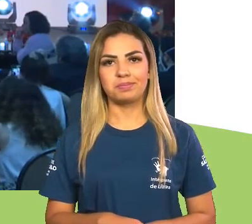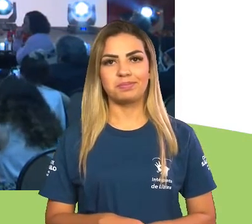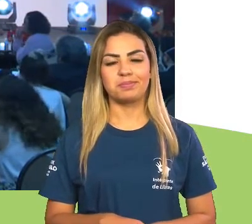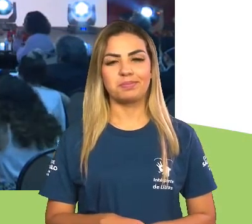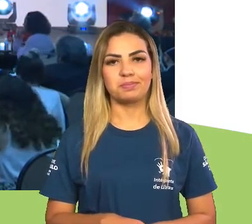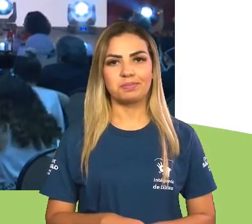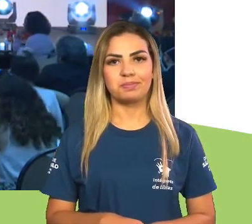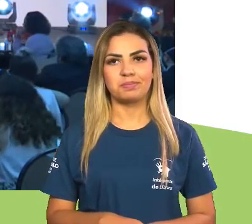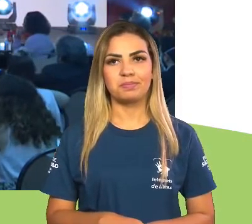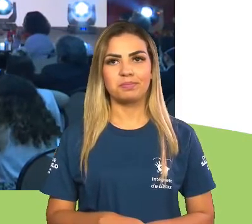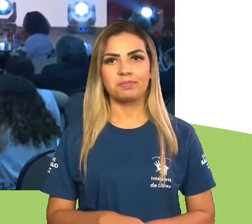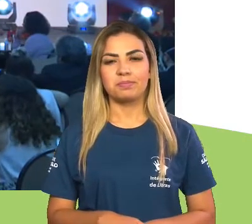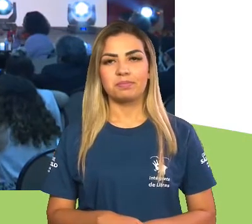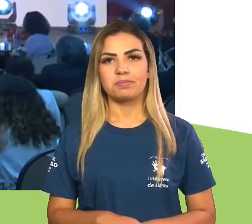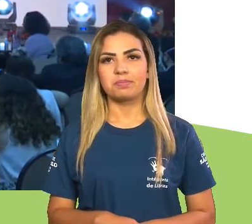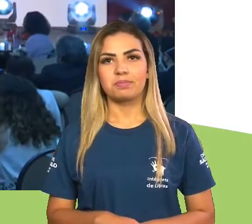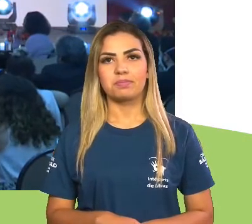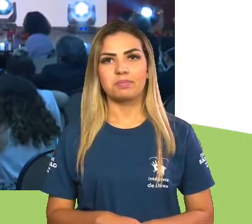Ai, que lindo.